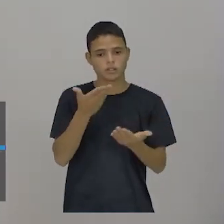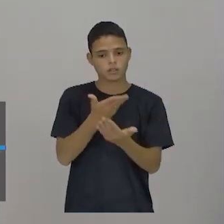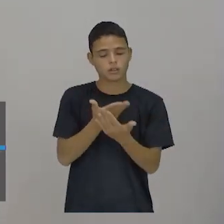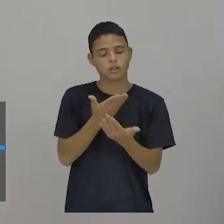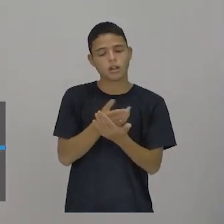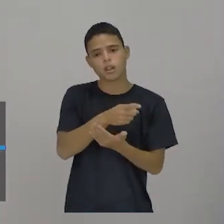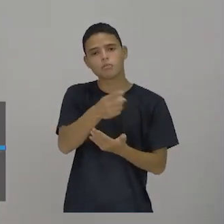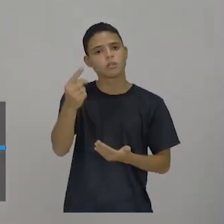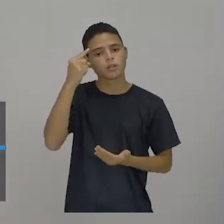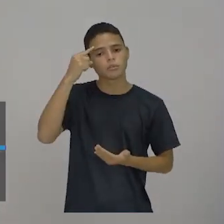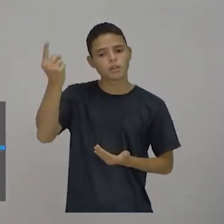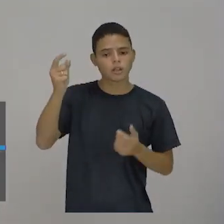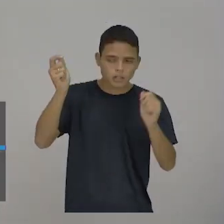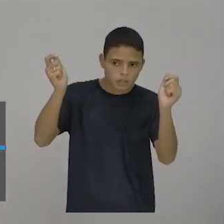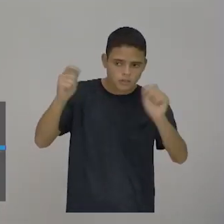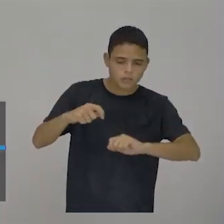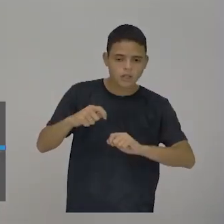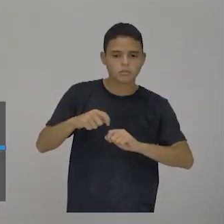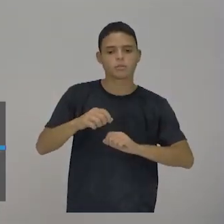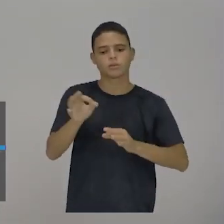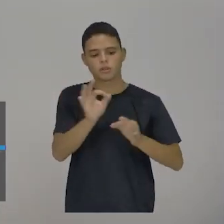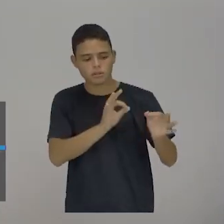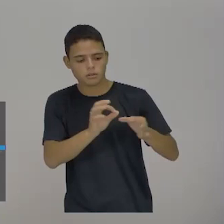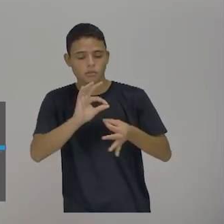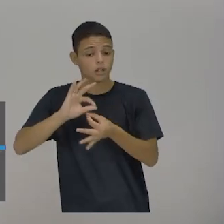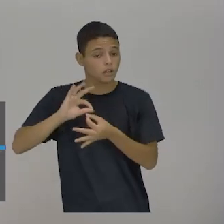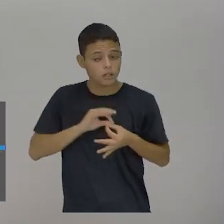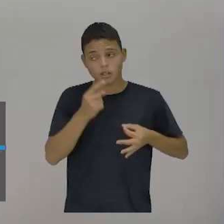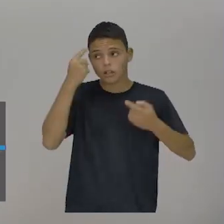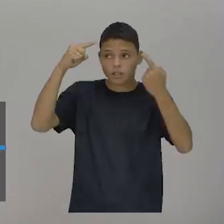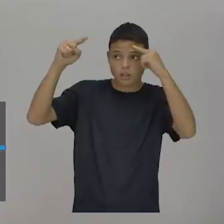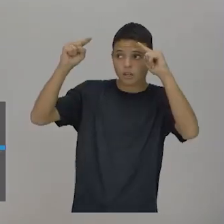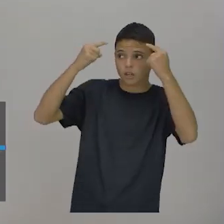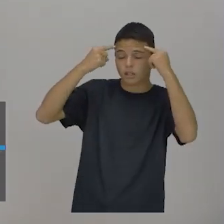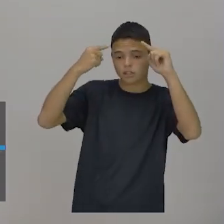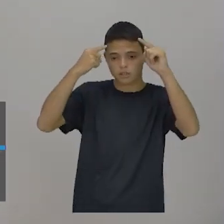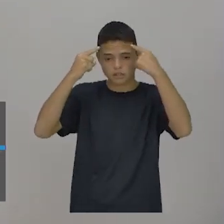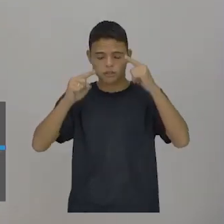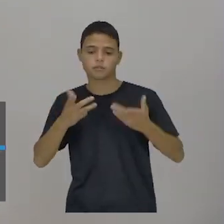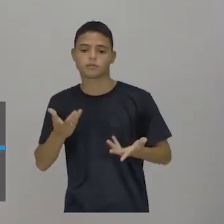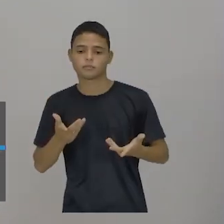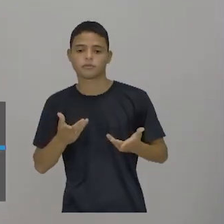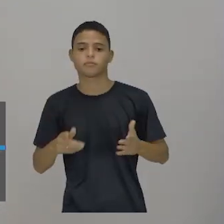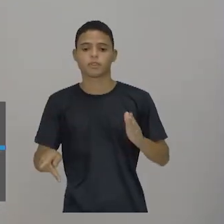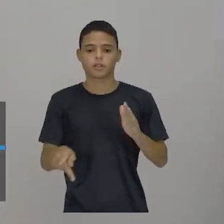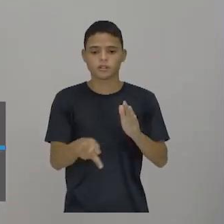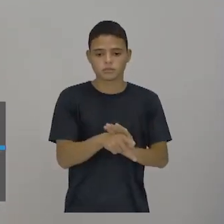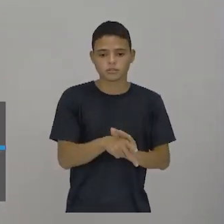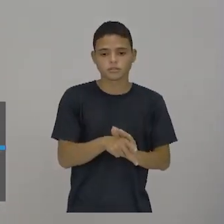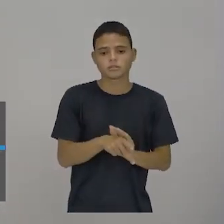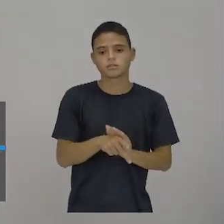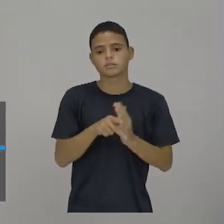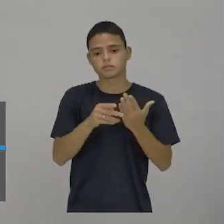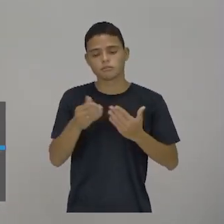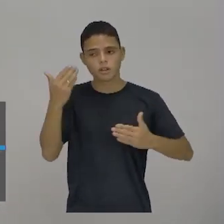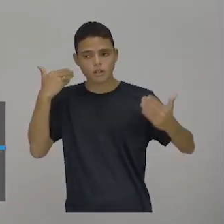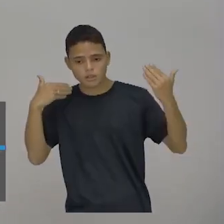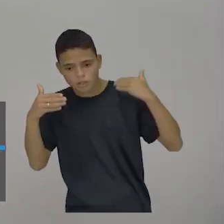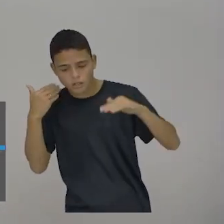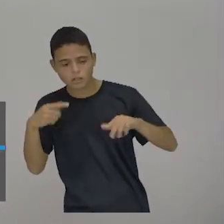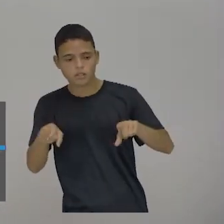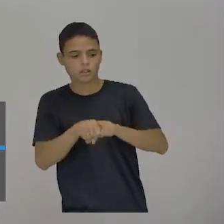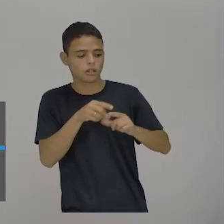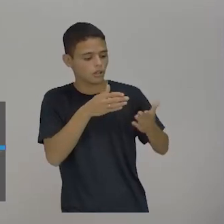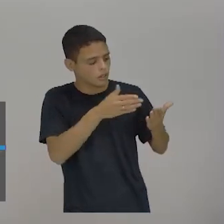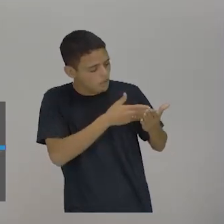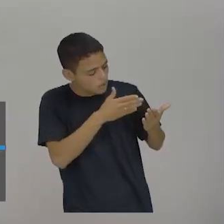para usar a situação de criatividade para uma situação específica, né? No caso, para entretenimento, para os livros